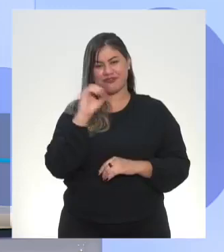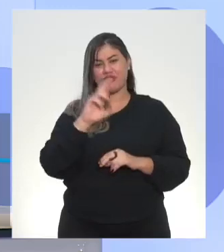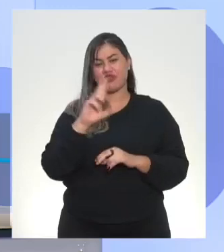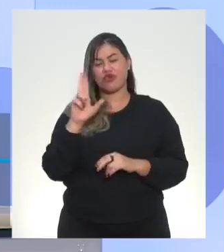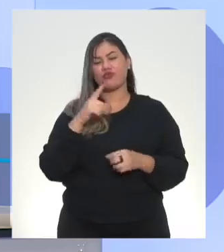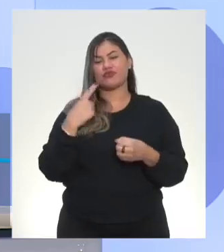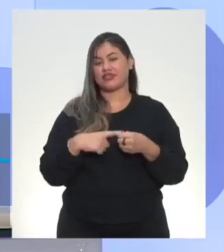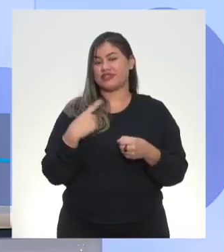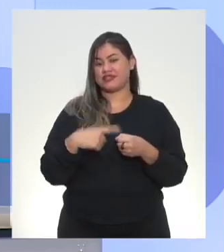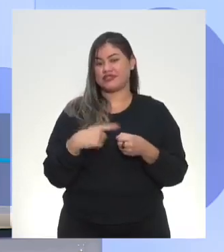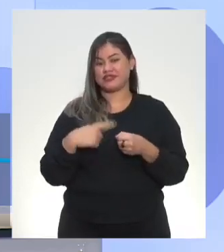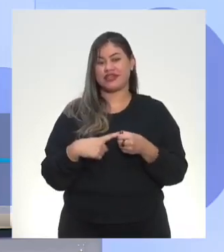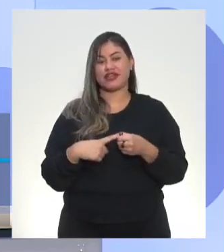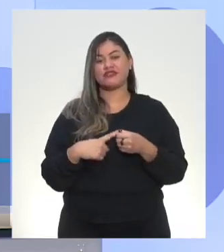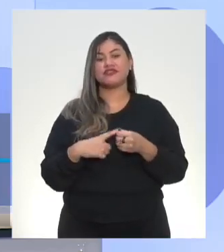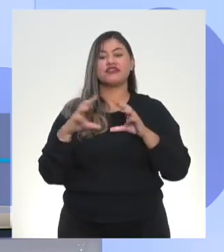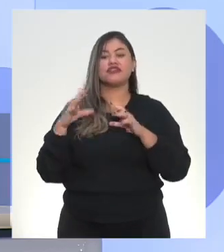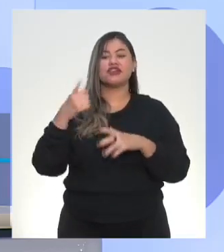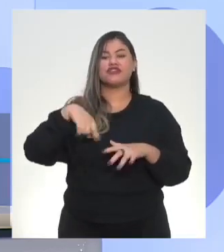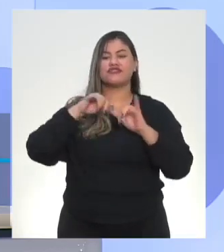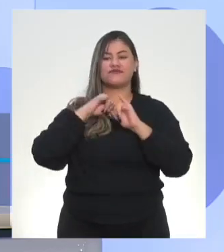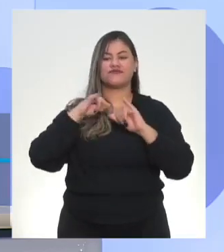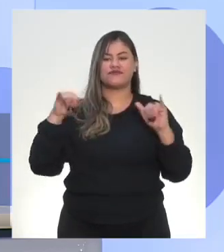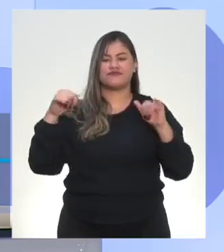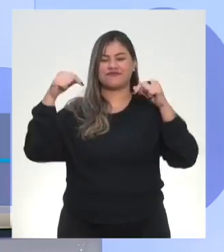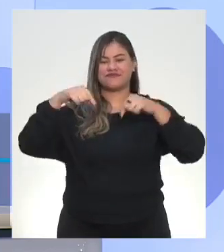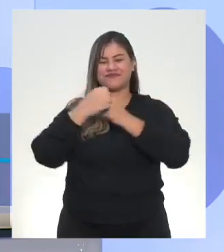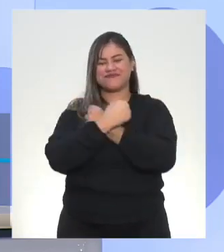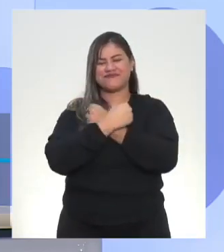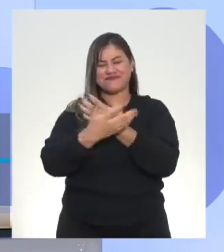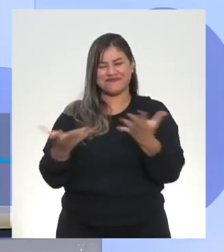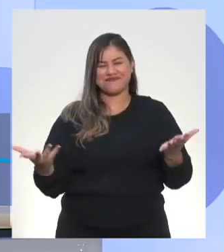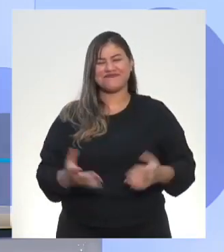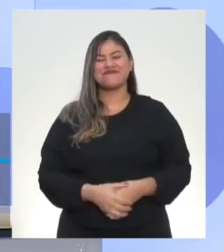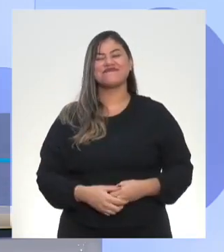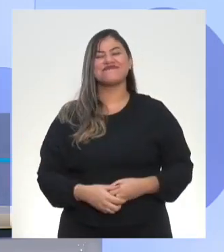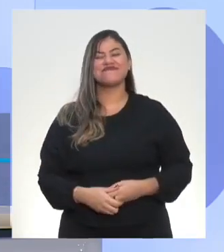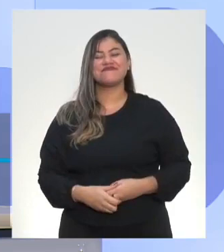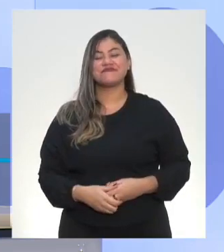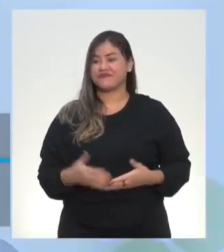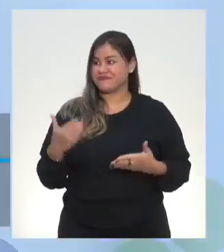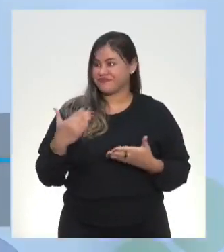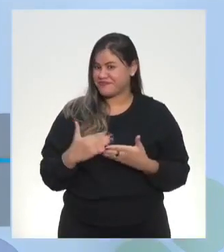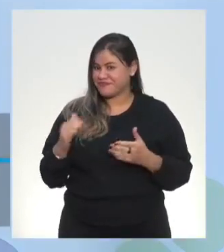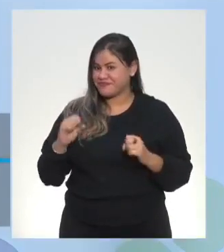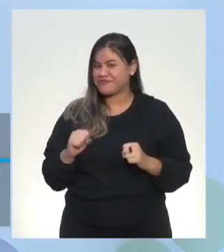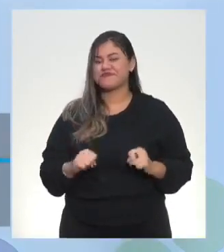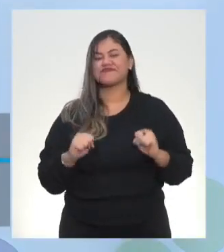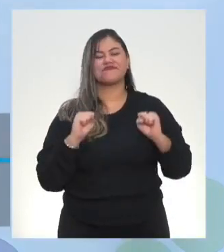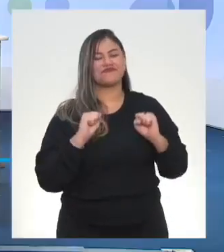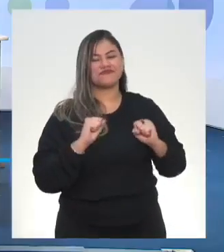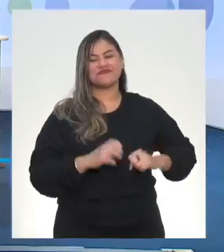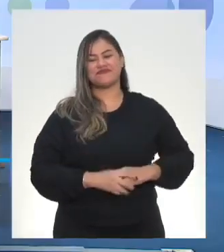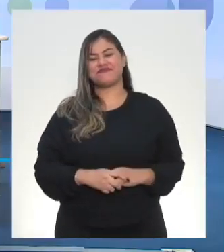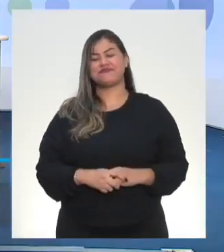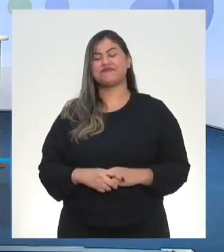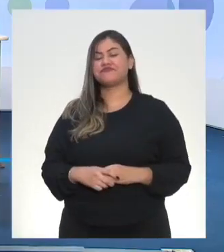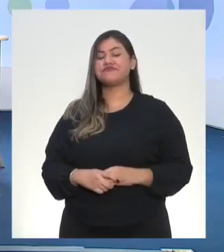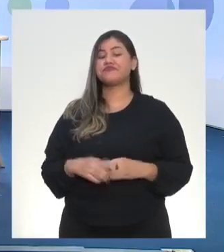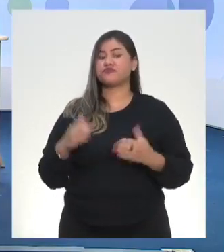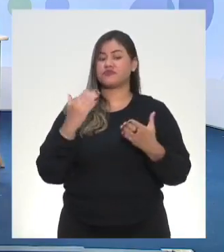presença da professora Roberta para me ajudar nessa aula. Boa noite, professora Roberta, tudo bem? Boa noite, professora Inês. Boa noite, alunos, pais e